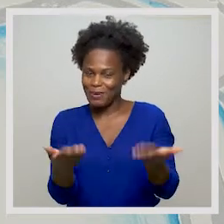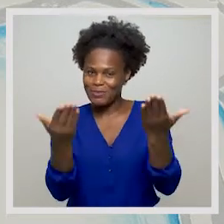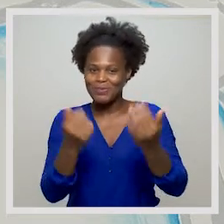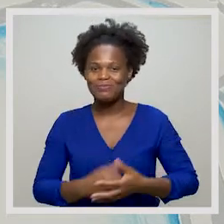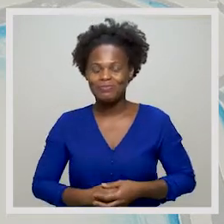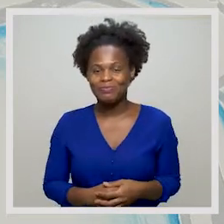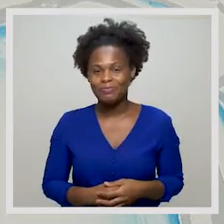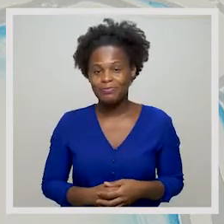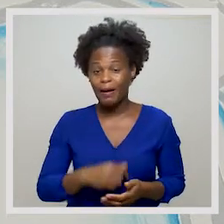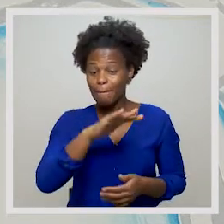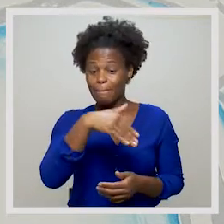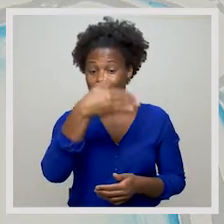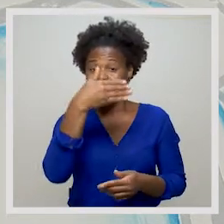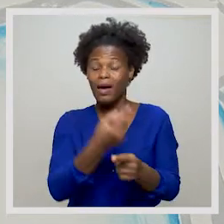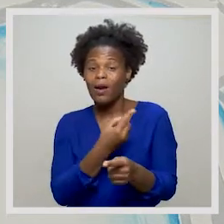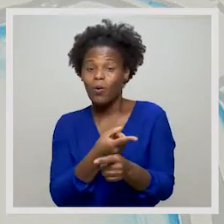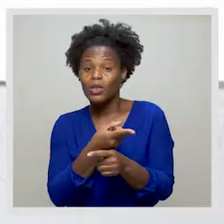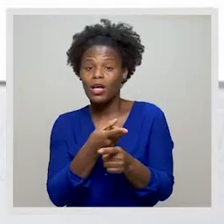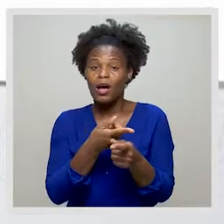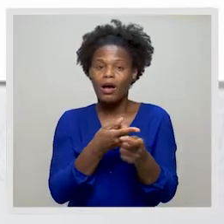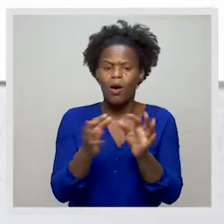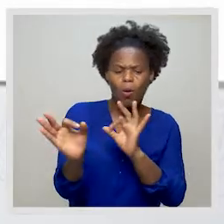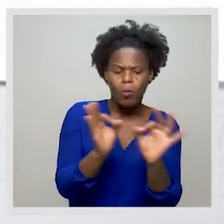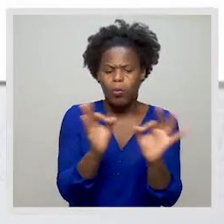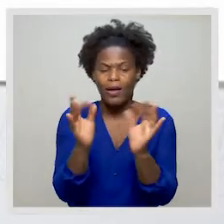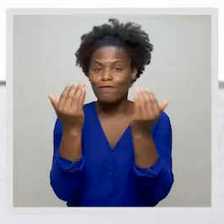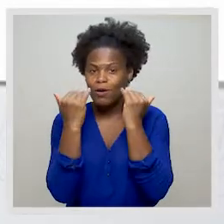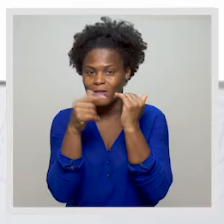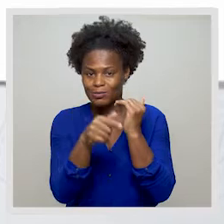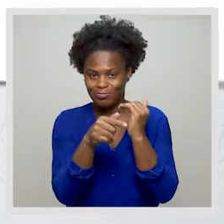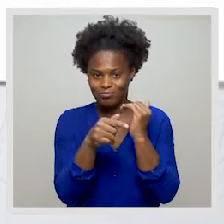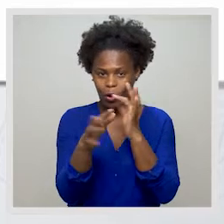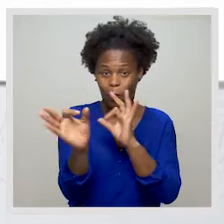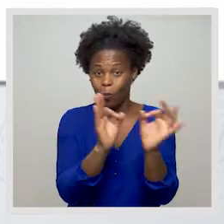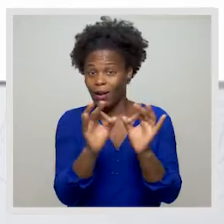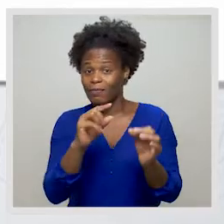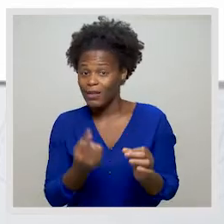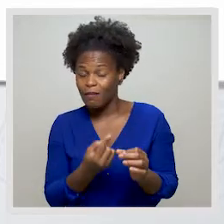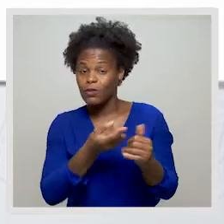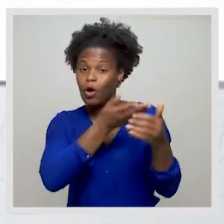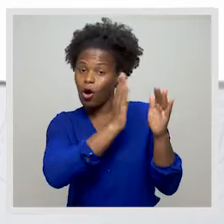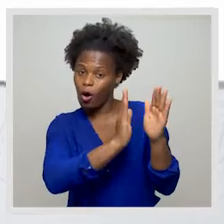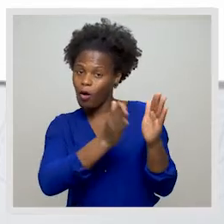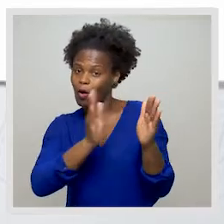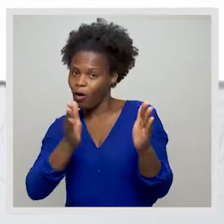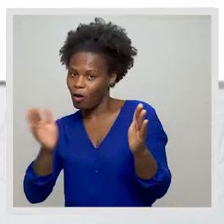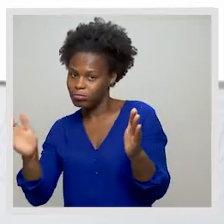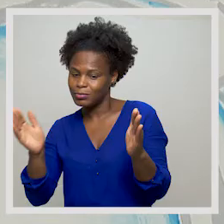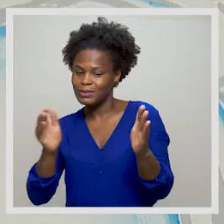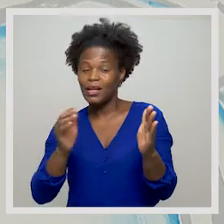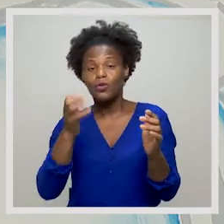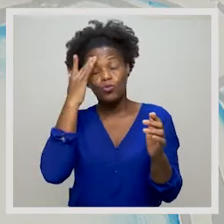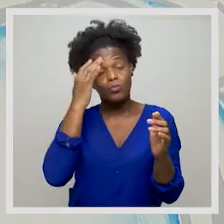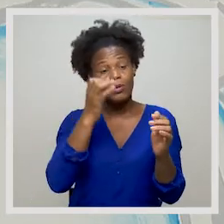Então, vamos lá. A primeira coisa é ordenar os dados. Os dados devem estar por ordem.